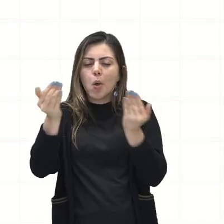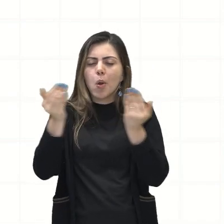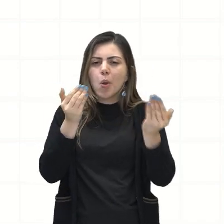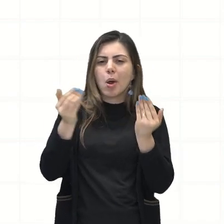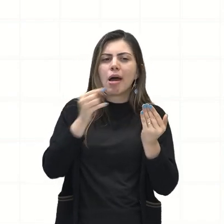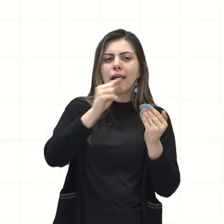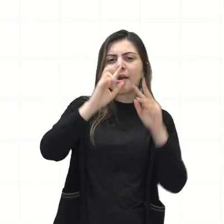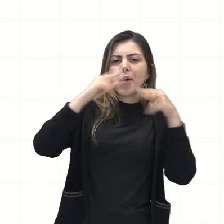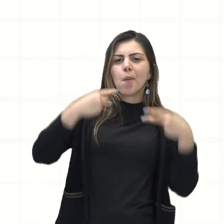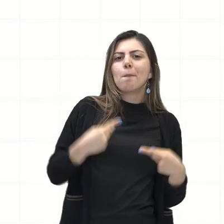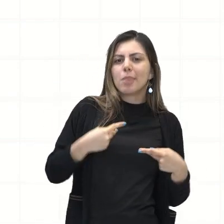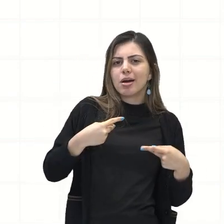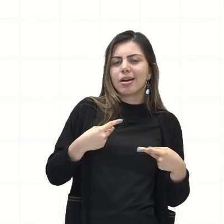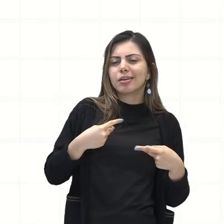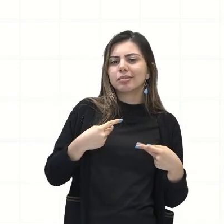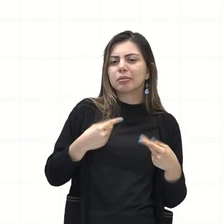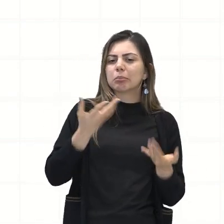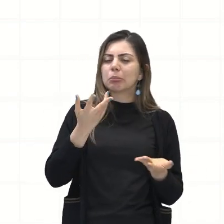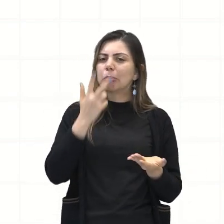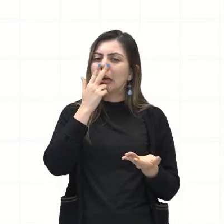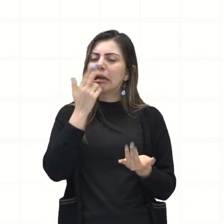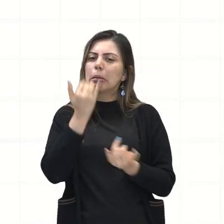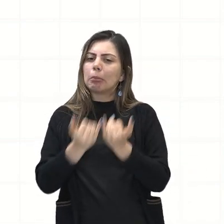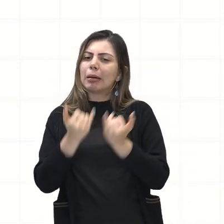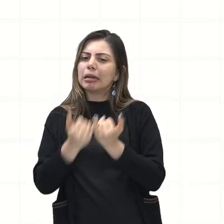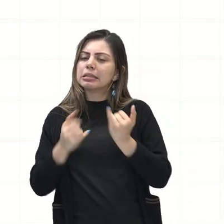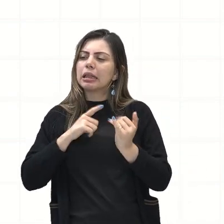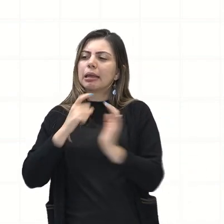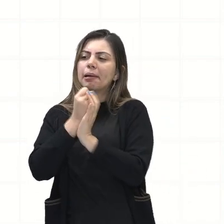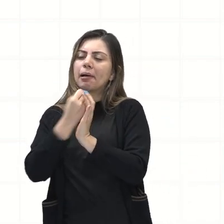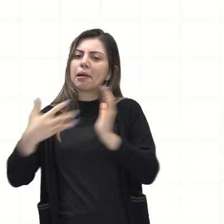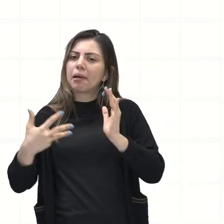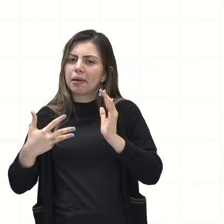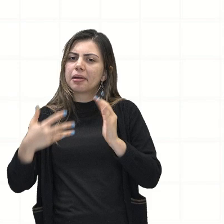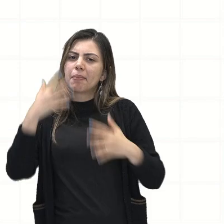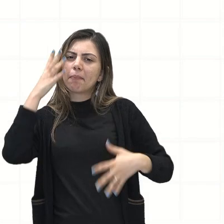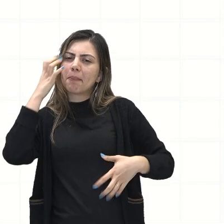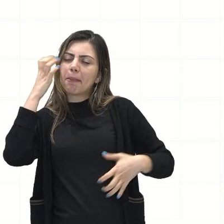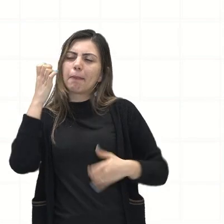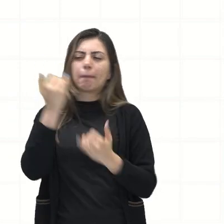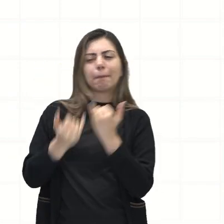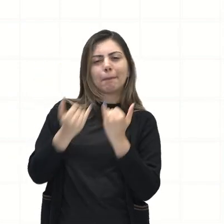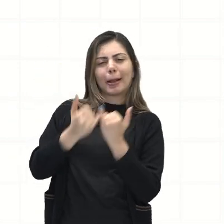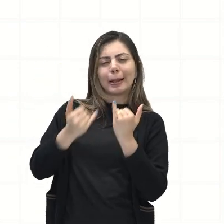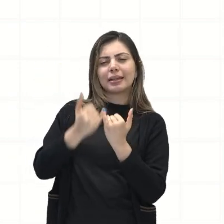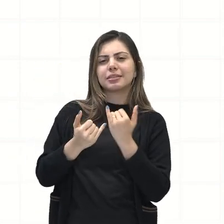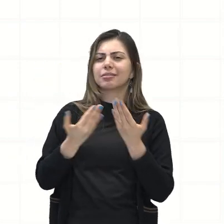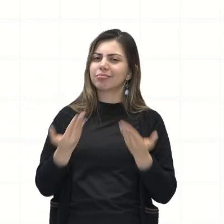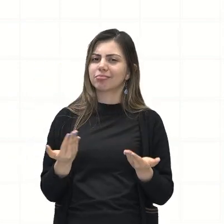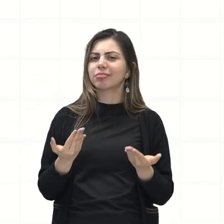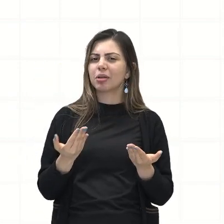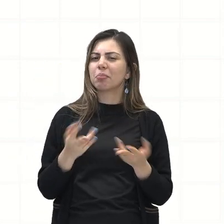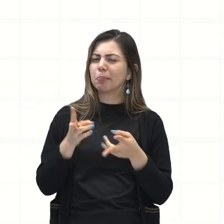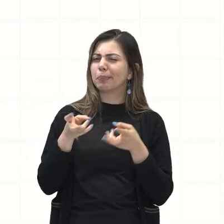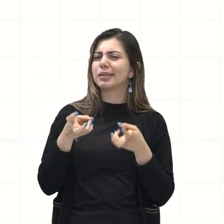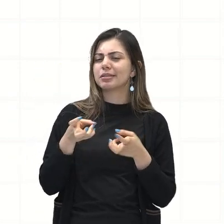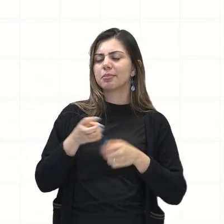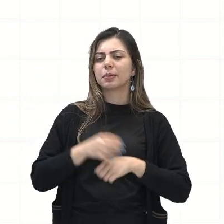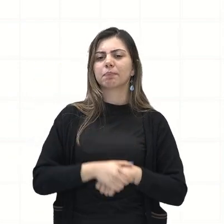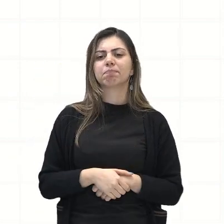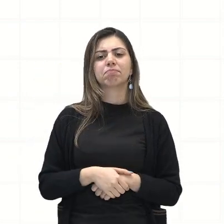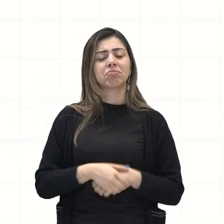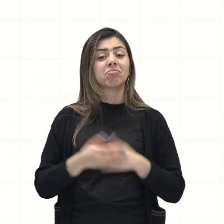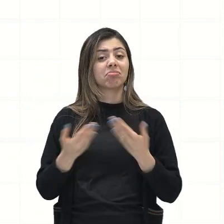humanos que apresentariam supostamente essas características próximas aos primatas. Olha só, né?